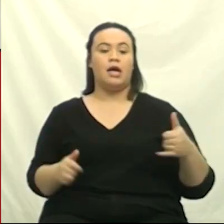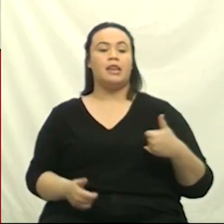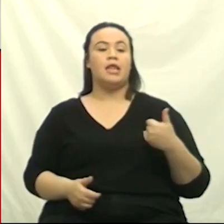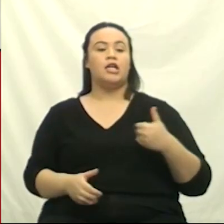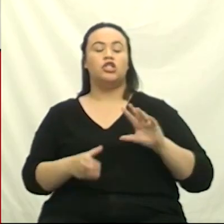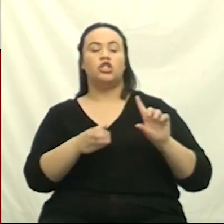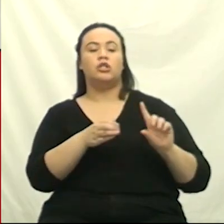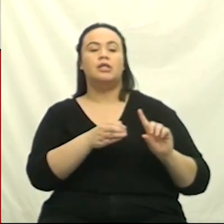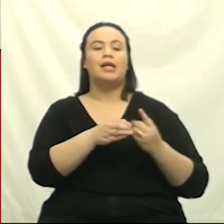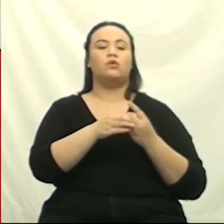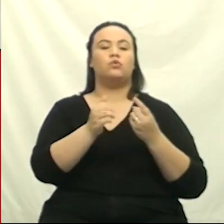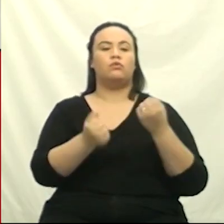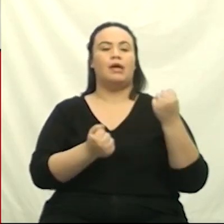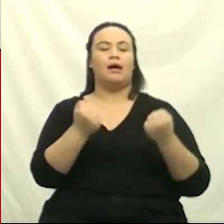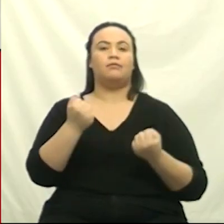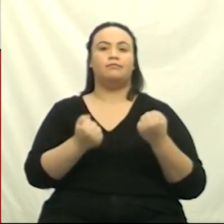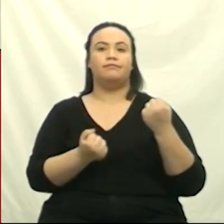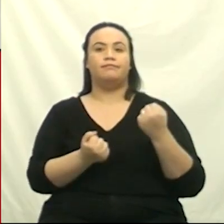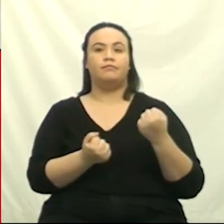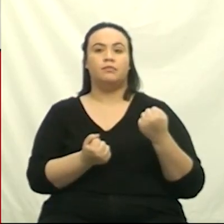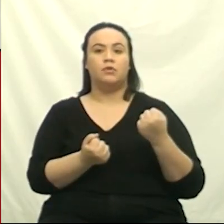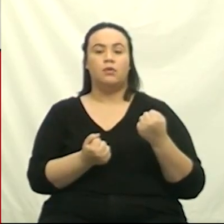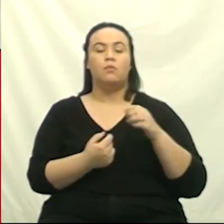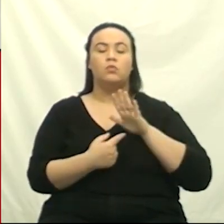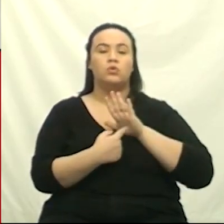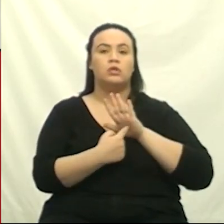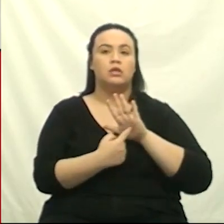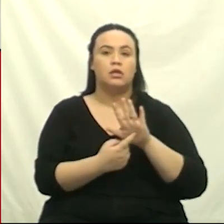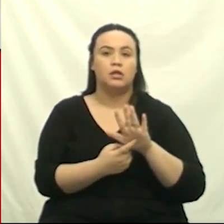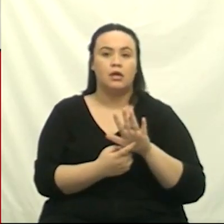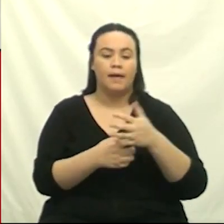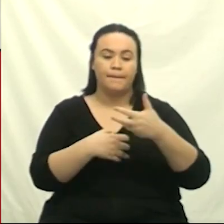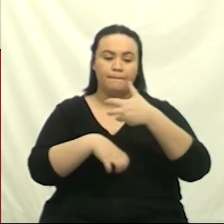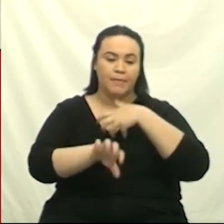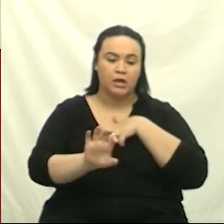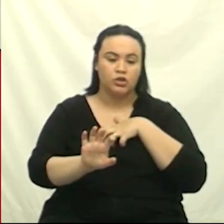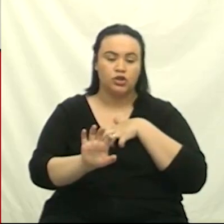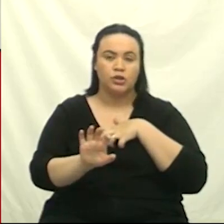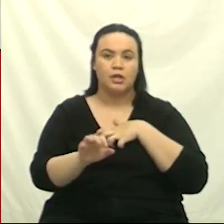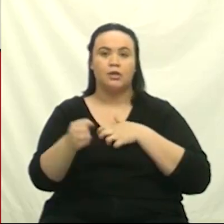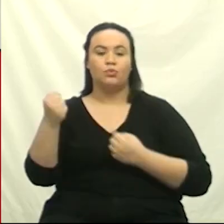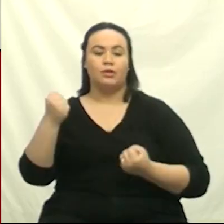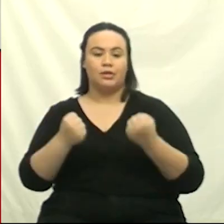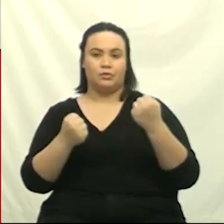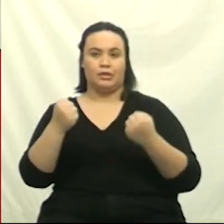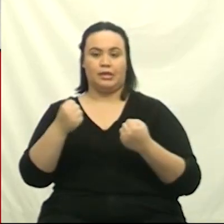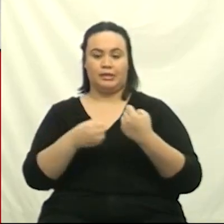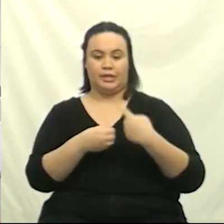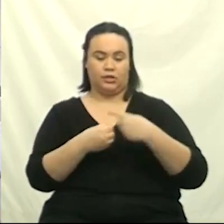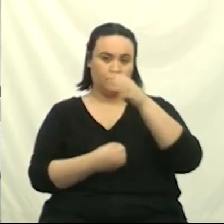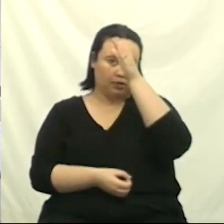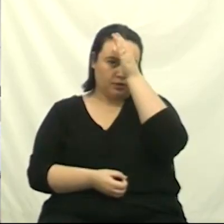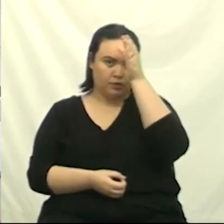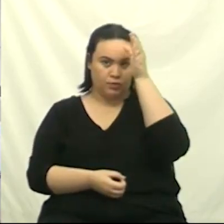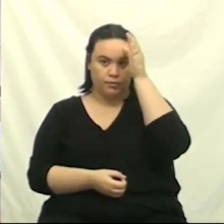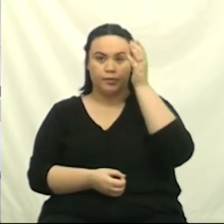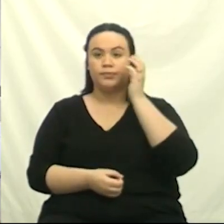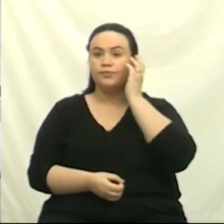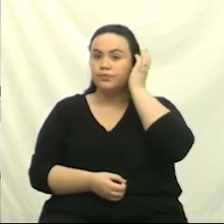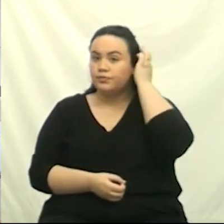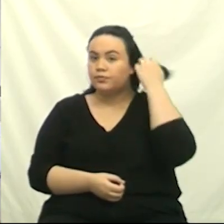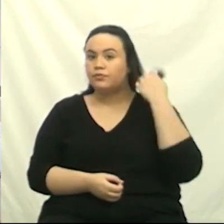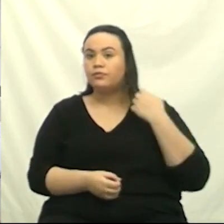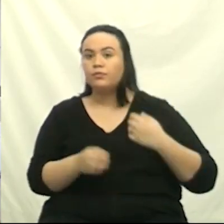idade do condutor à sua frente gerando mais empatia no trânsito da cidade requerimento está em discussão